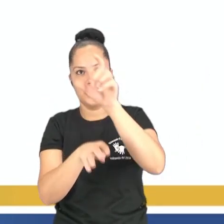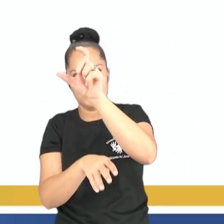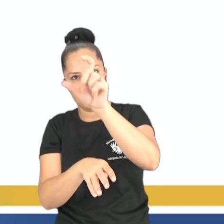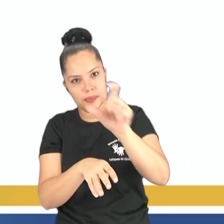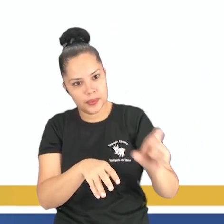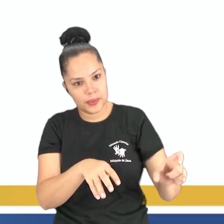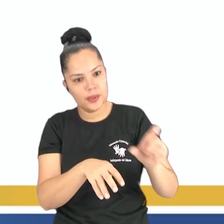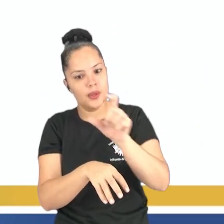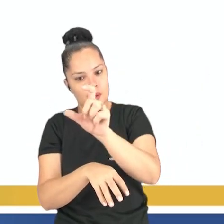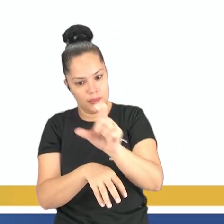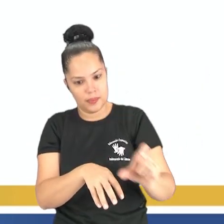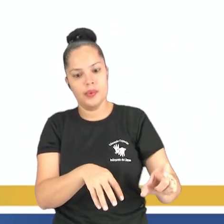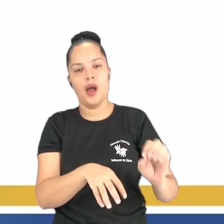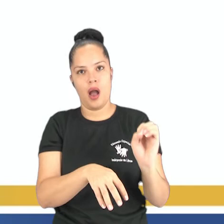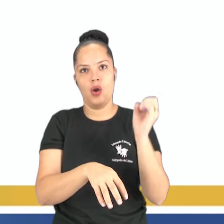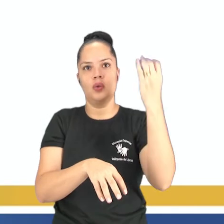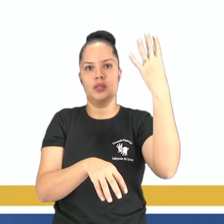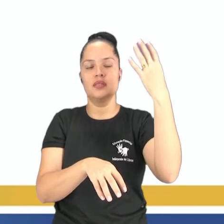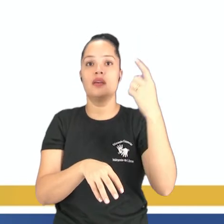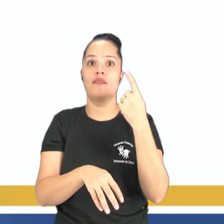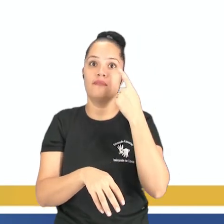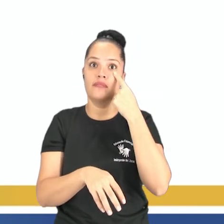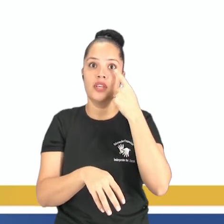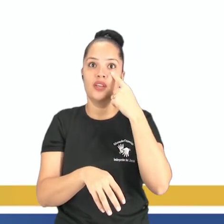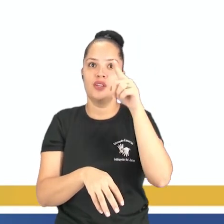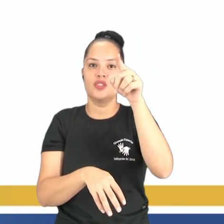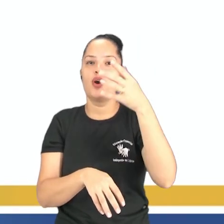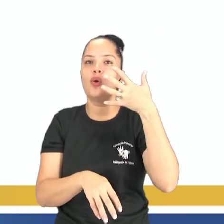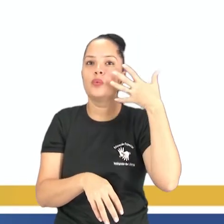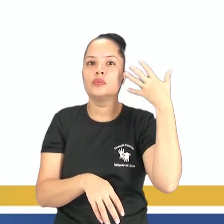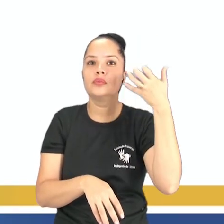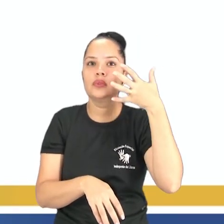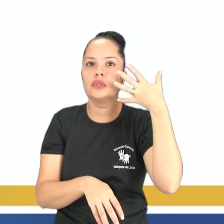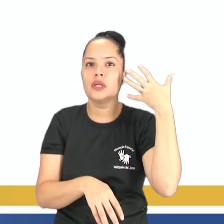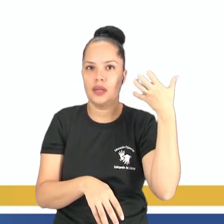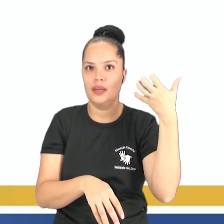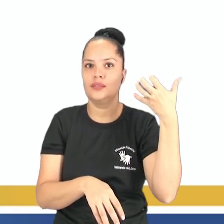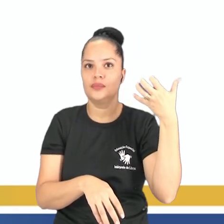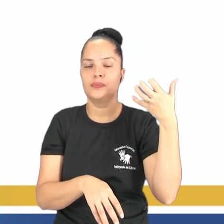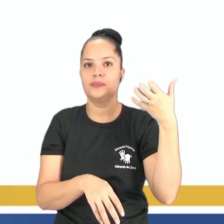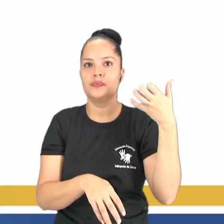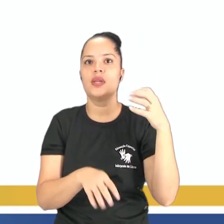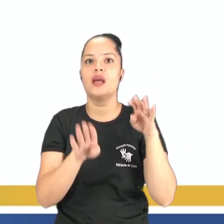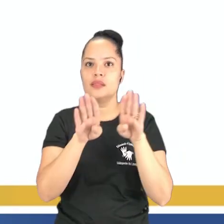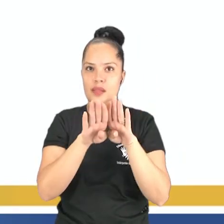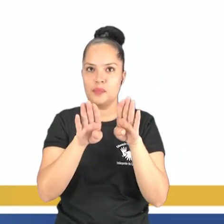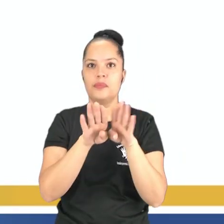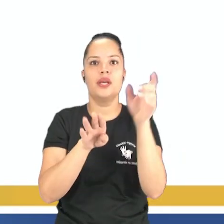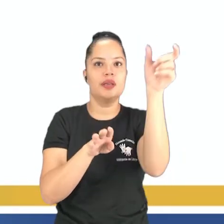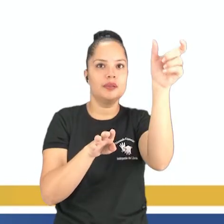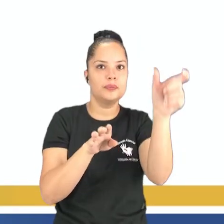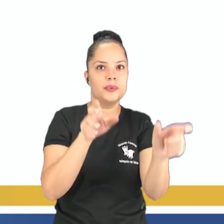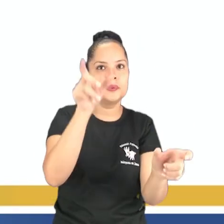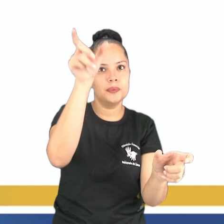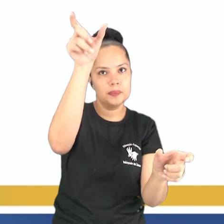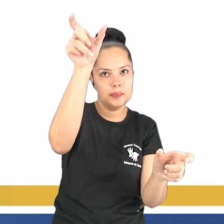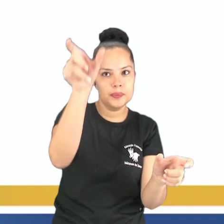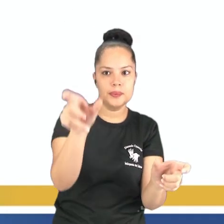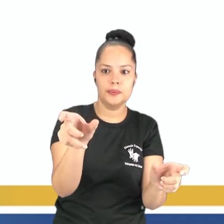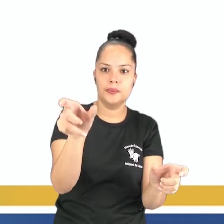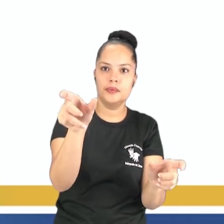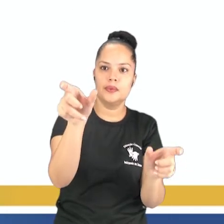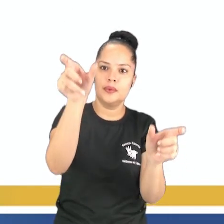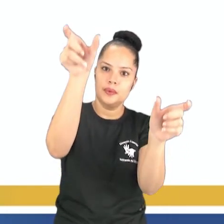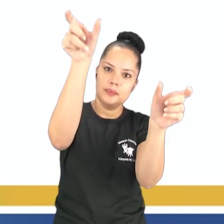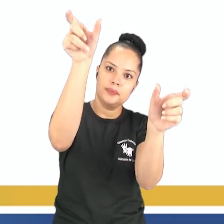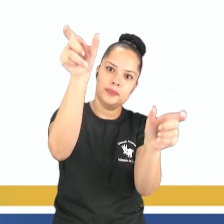acontece. Observe aí a figura do Garfield, né? Ela está aparecendo aí translada também, né, de